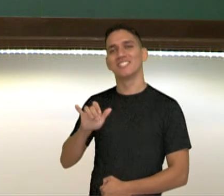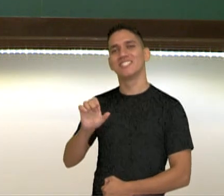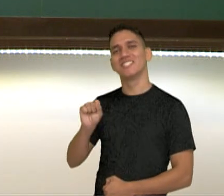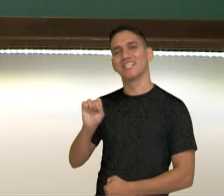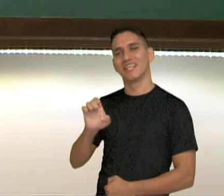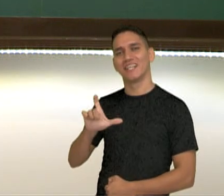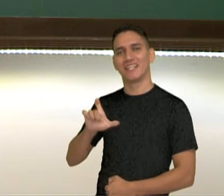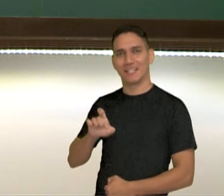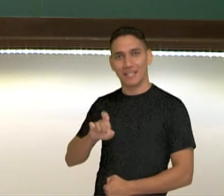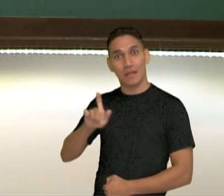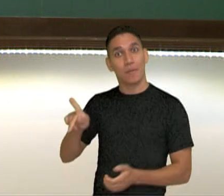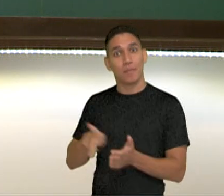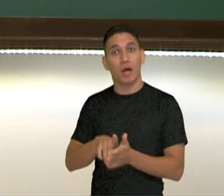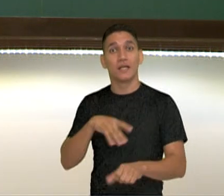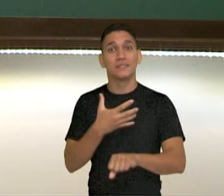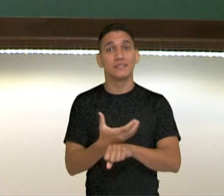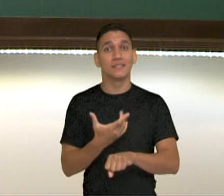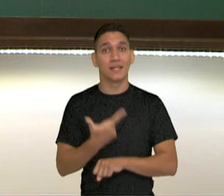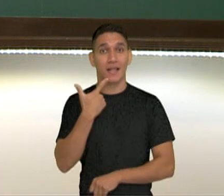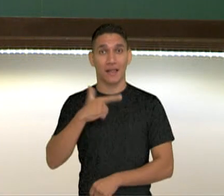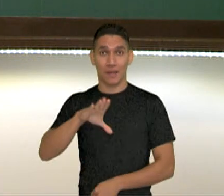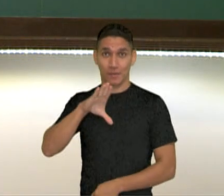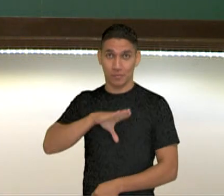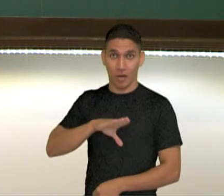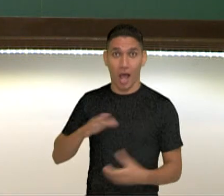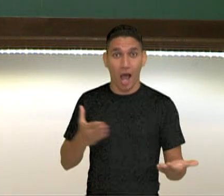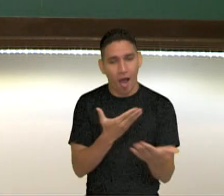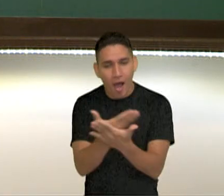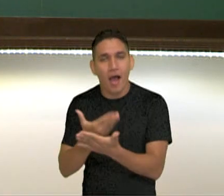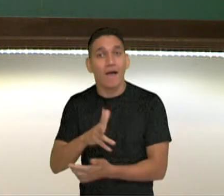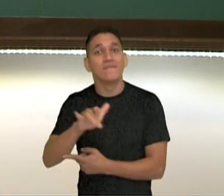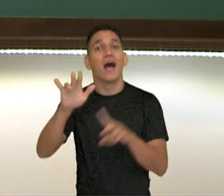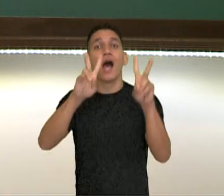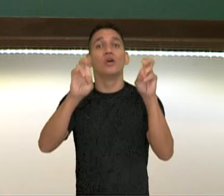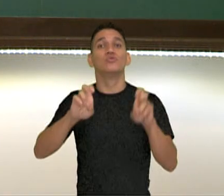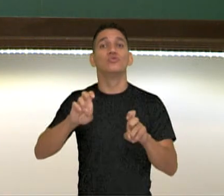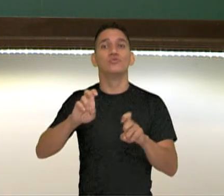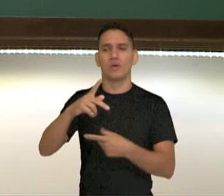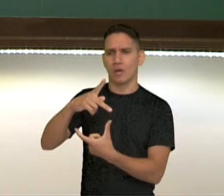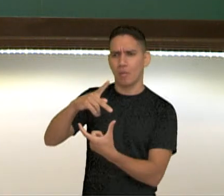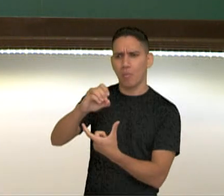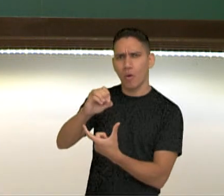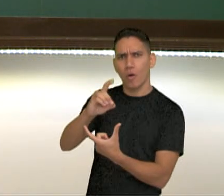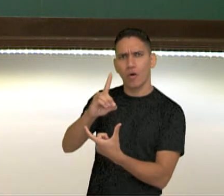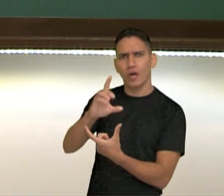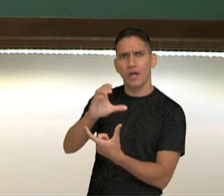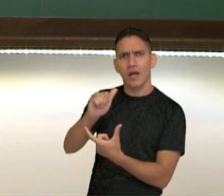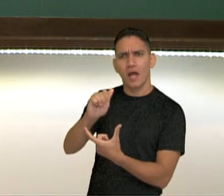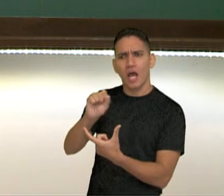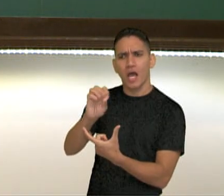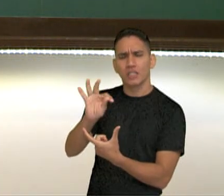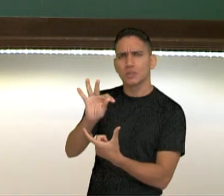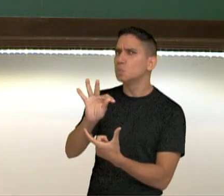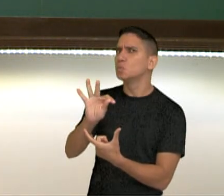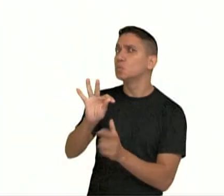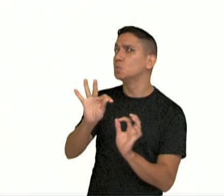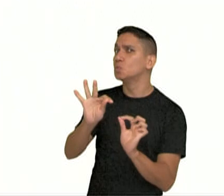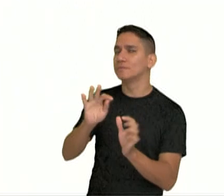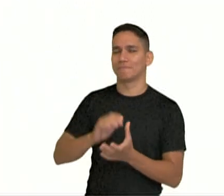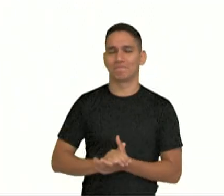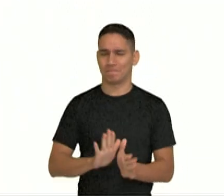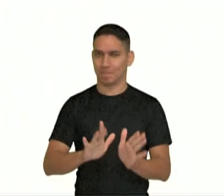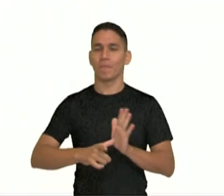Língua Portuguesa e nesta aula vamos falar sobre podcast. Vamos aos objetivos da aula de hoje?